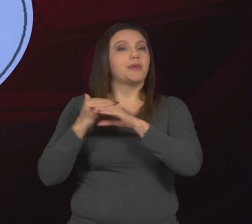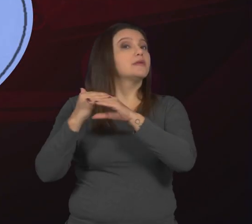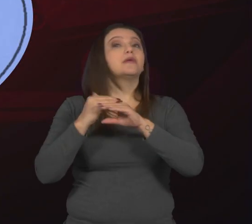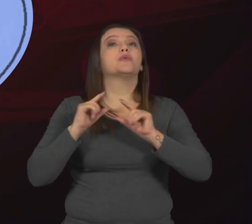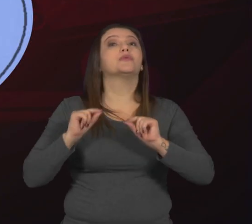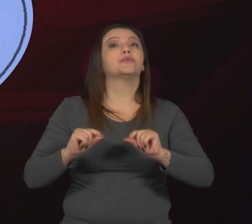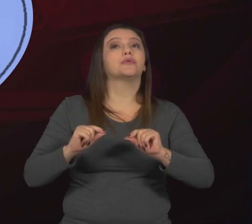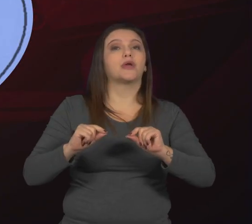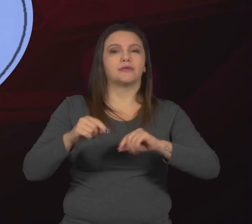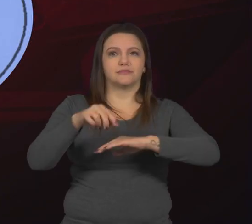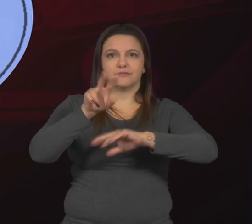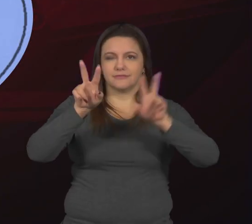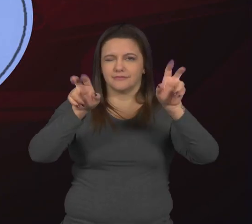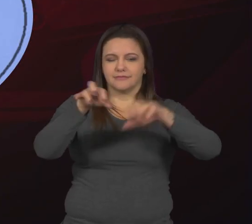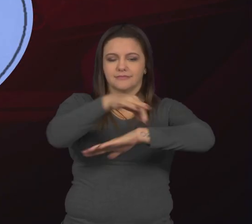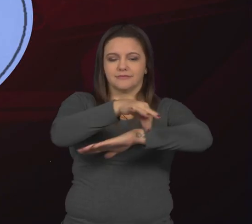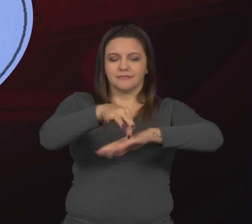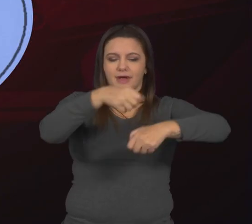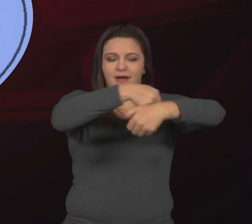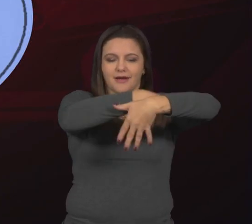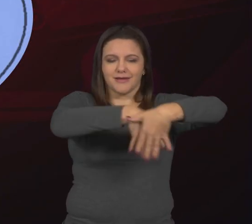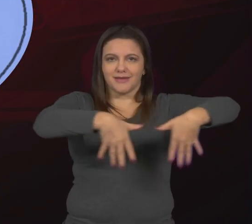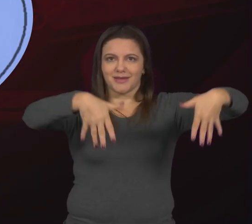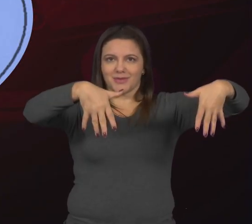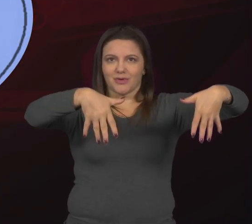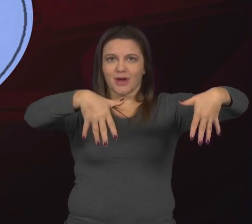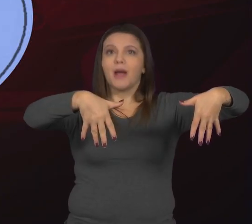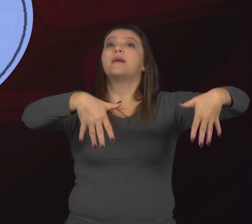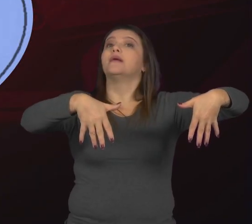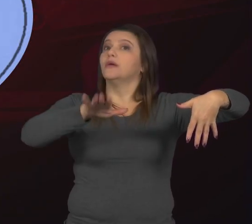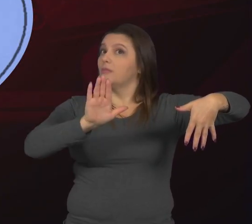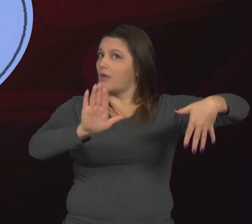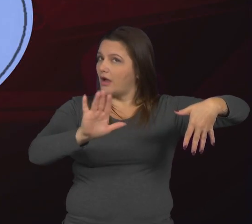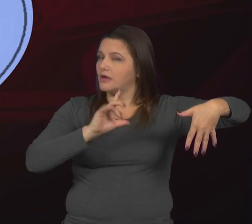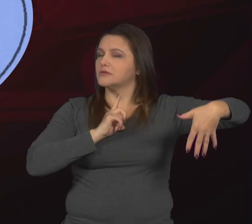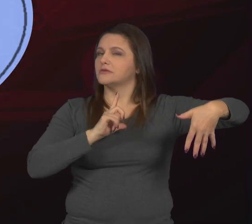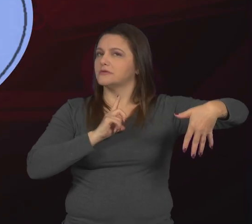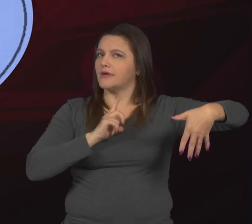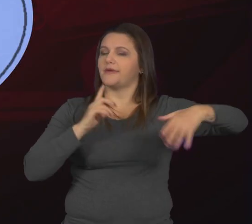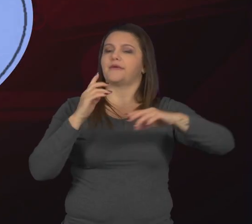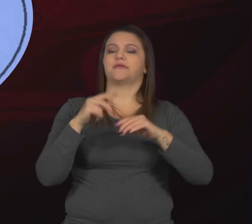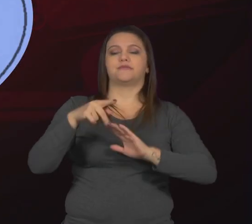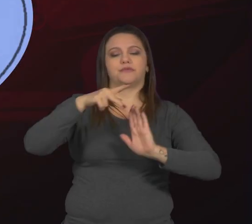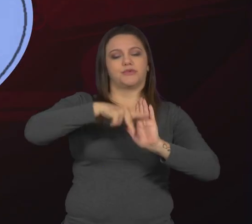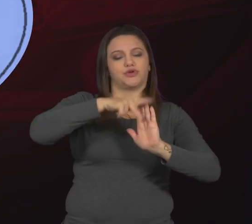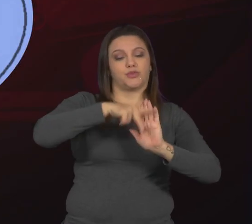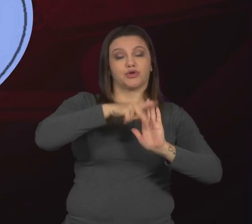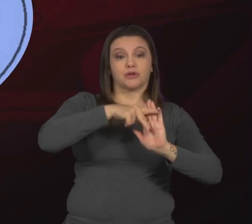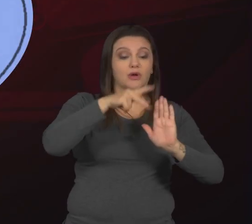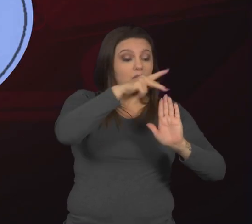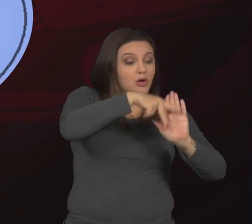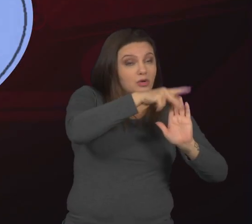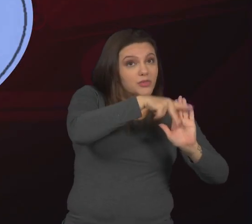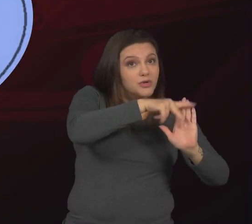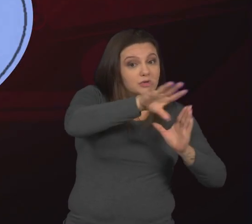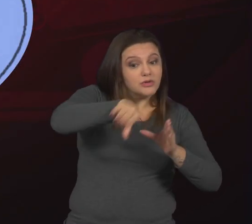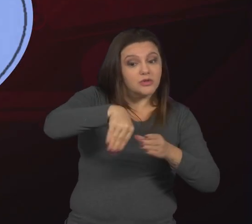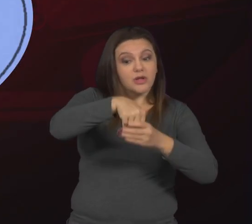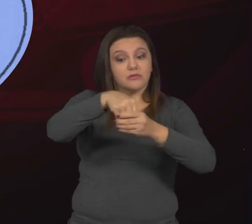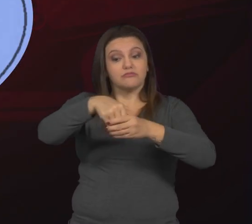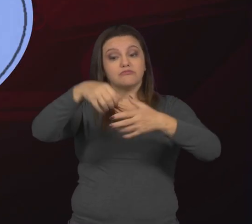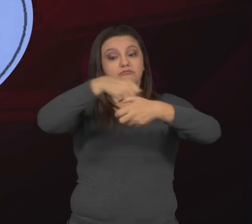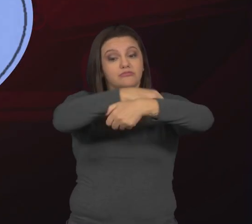arquitetura, mas existem os padrões de projeto, certo? Como a arquitetura faz parte do projeto, de certa forma, os